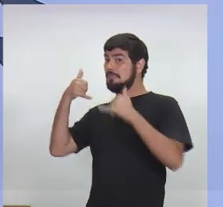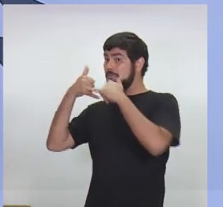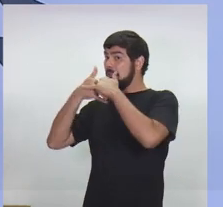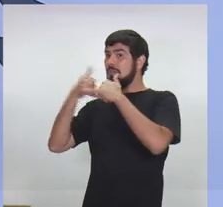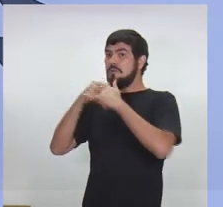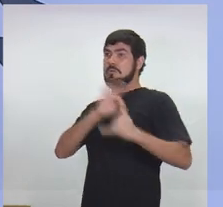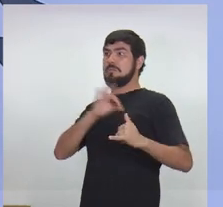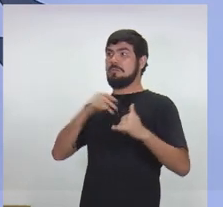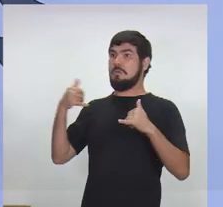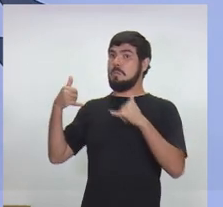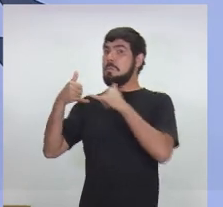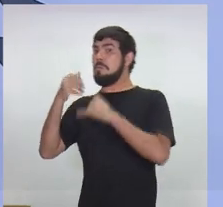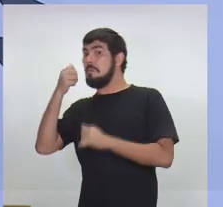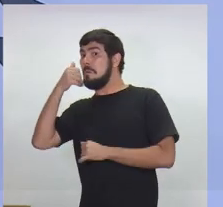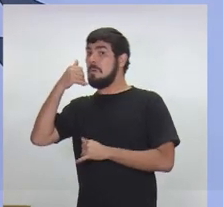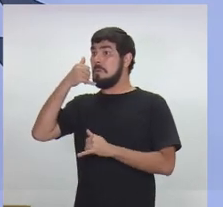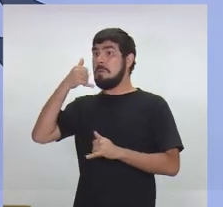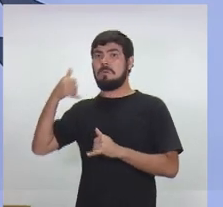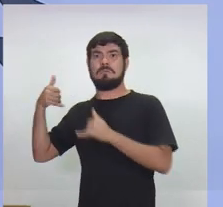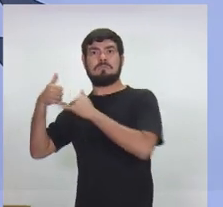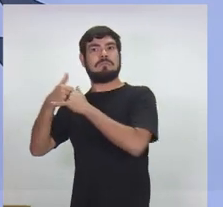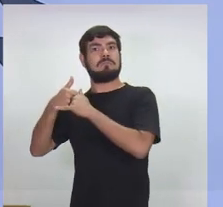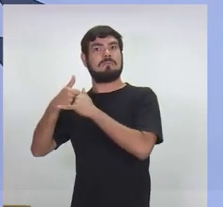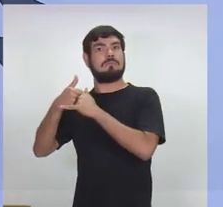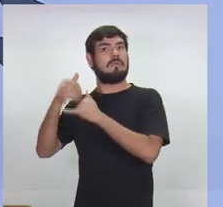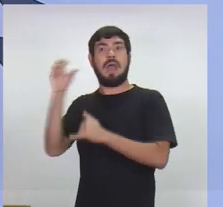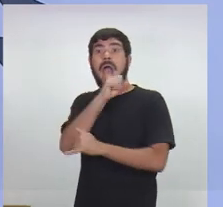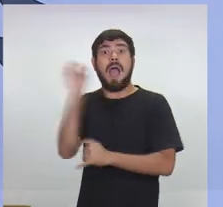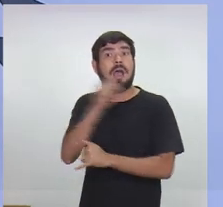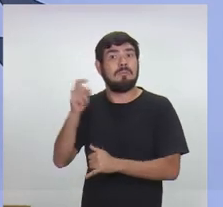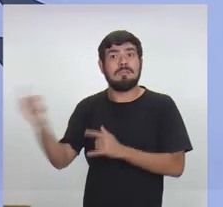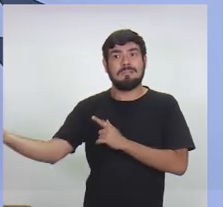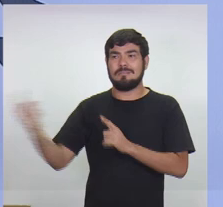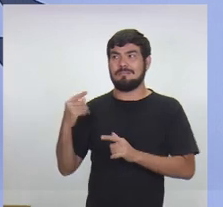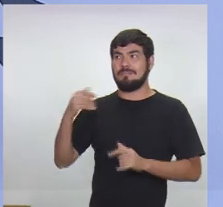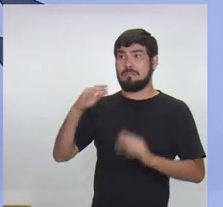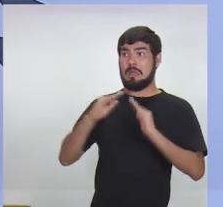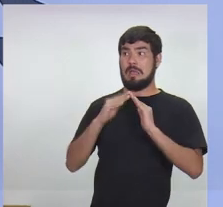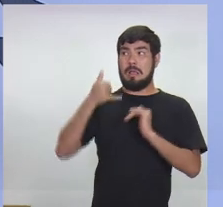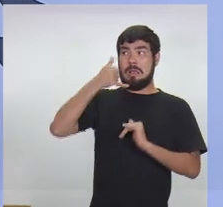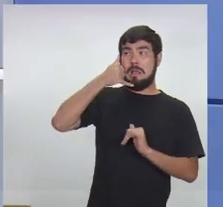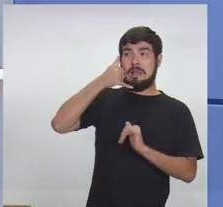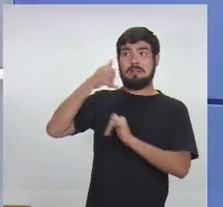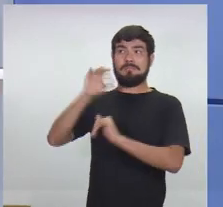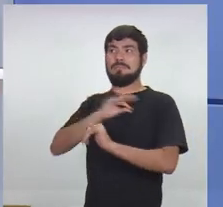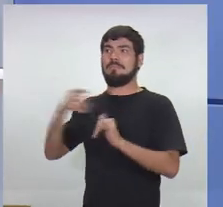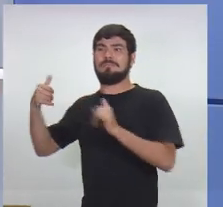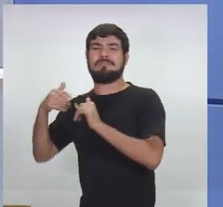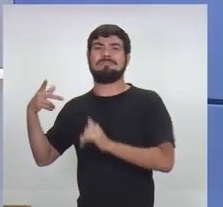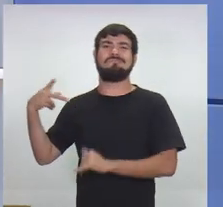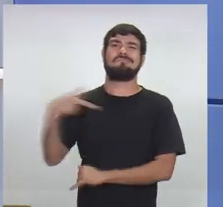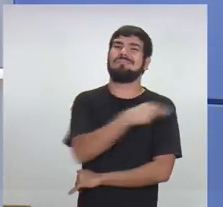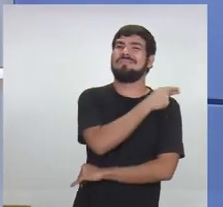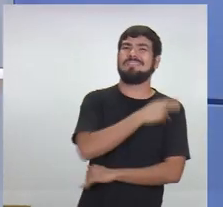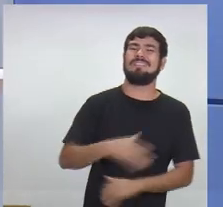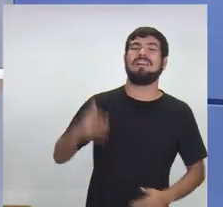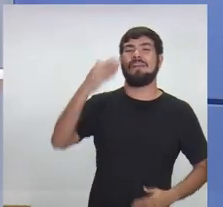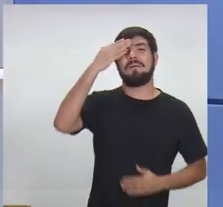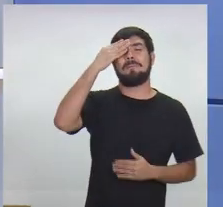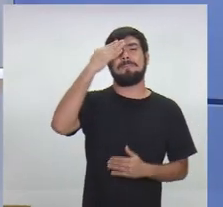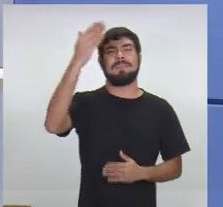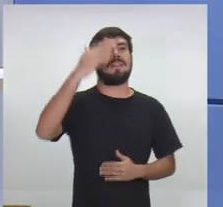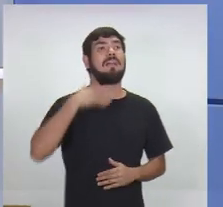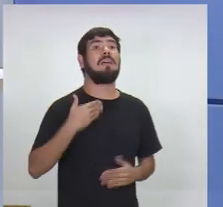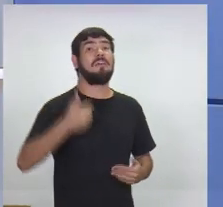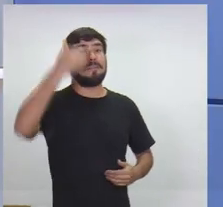fora do normal fora da rotina automaticamente aciona policial e o policial vai dar um parada obrigado agora candidato berg tem um